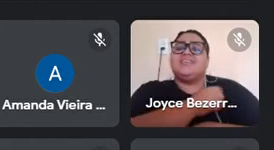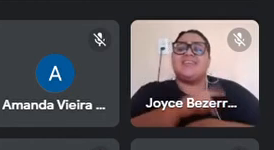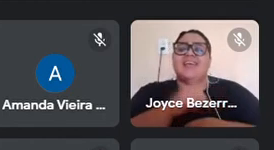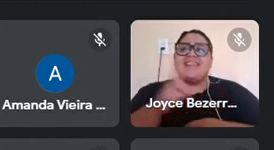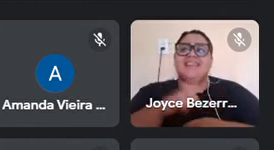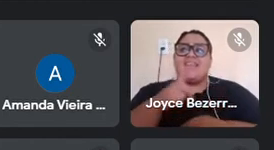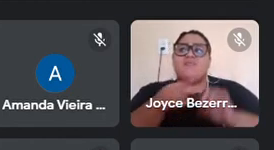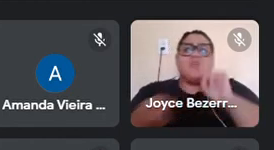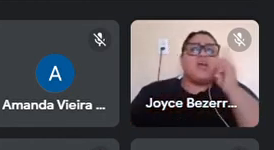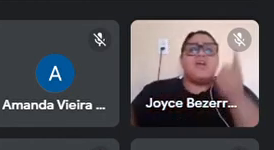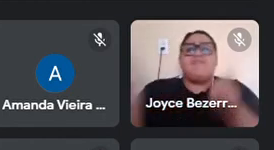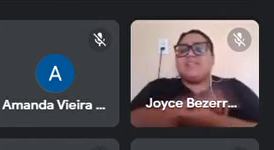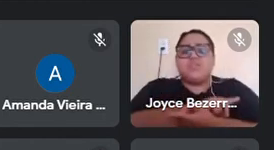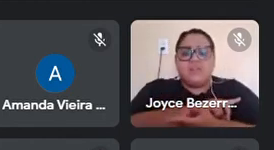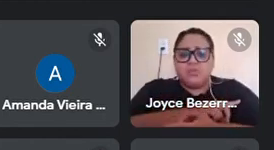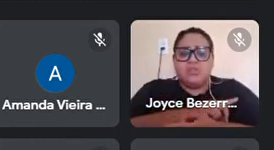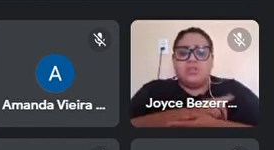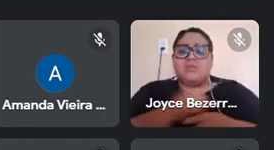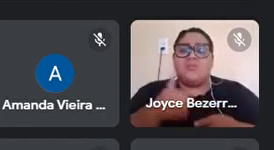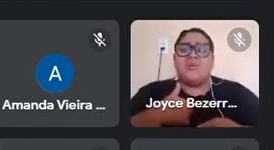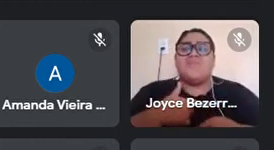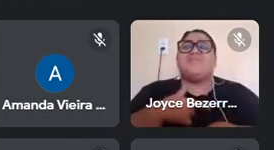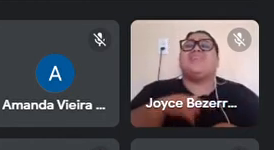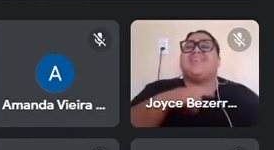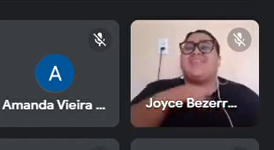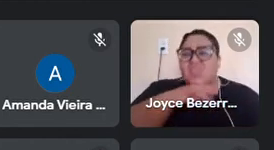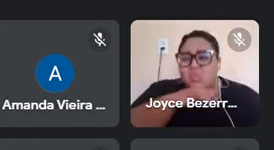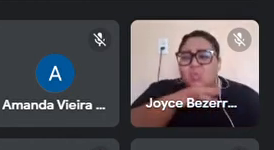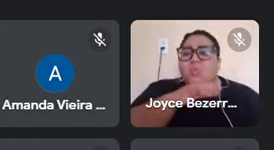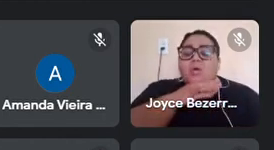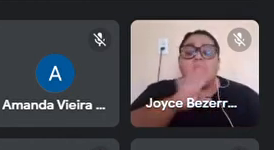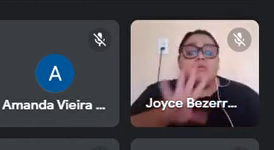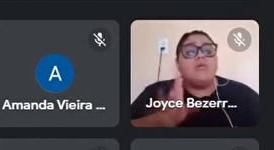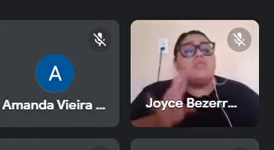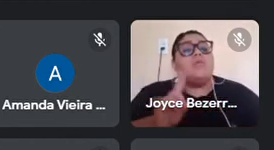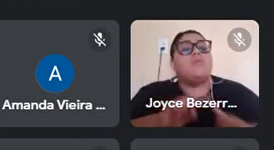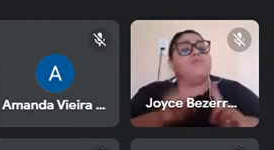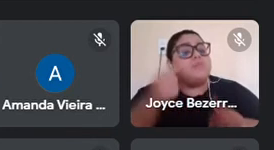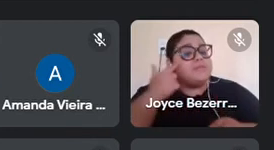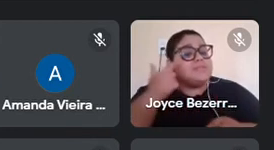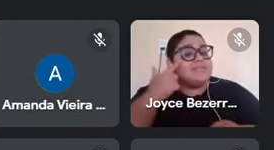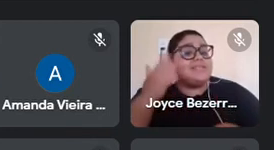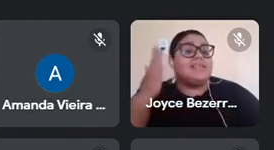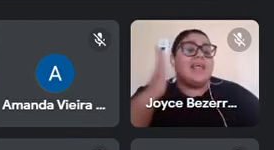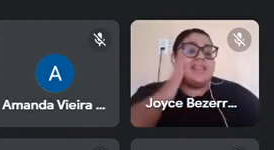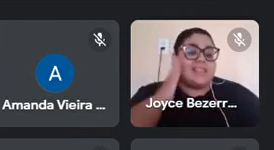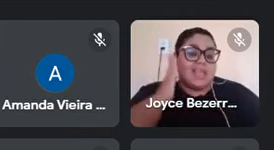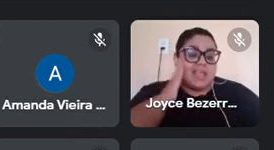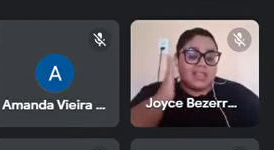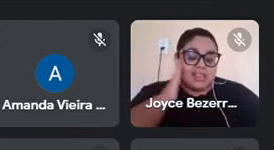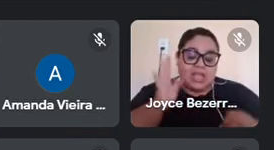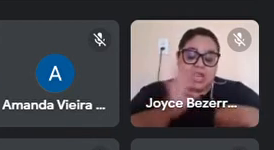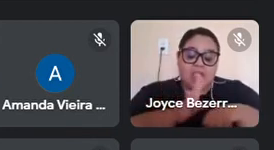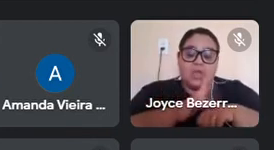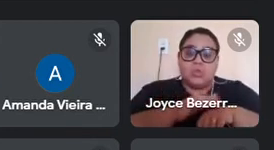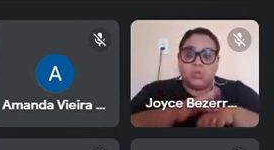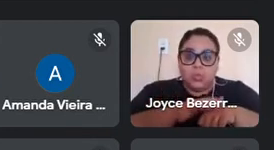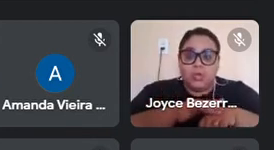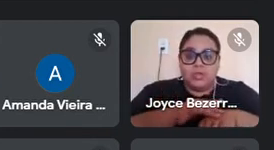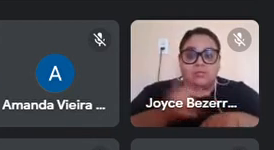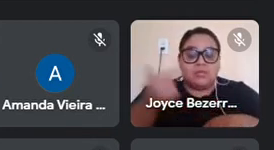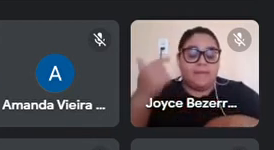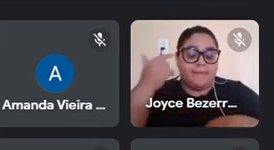da virulência? Foi porque eu fiquei muito mal. Não, é só para vocês terem uma ideia da dimensão da doença, né? Imagine a doença em si,